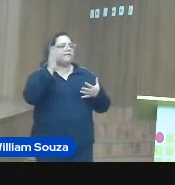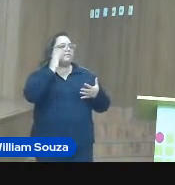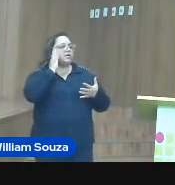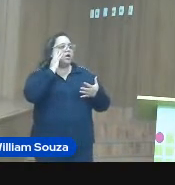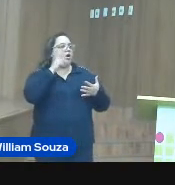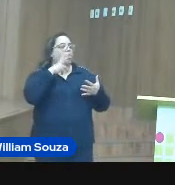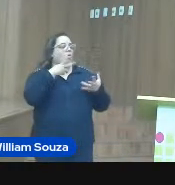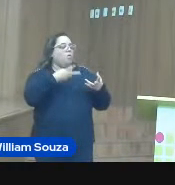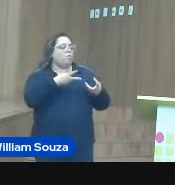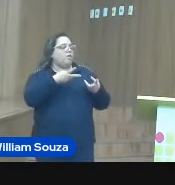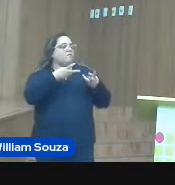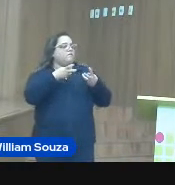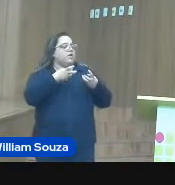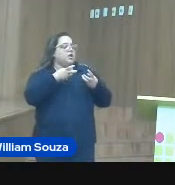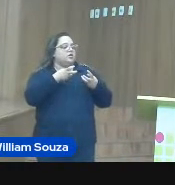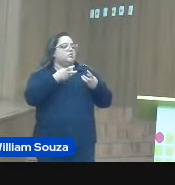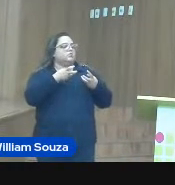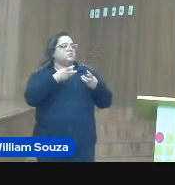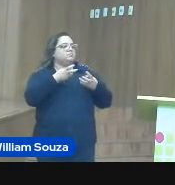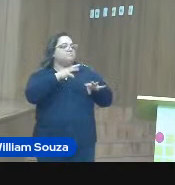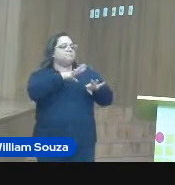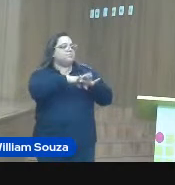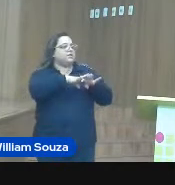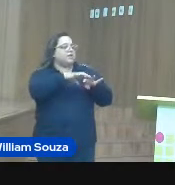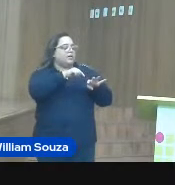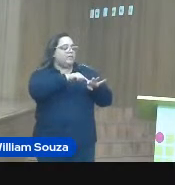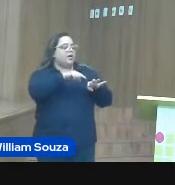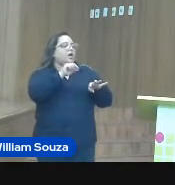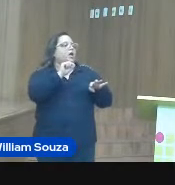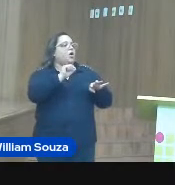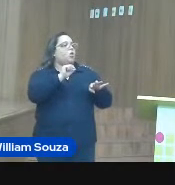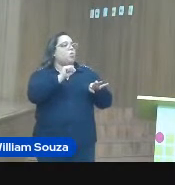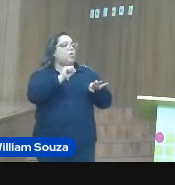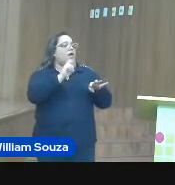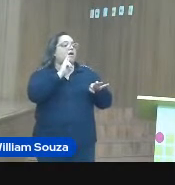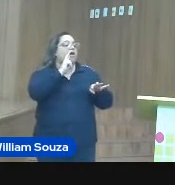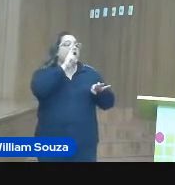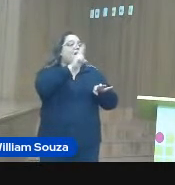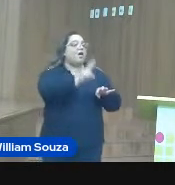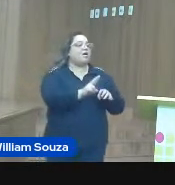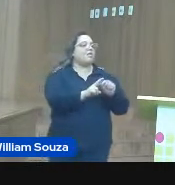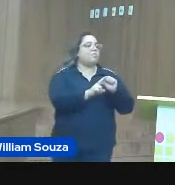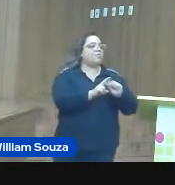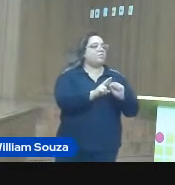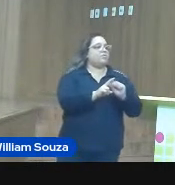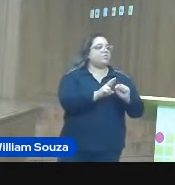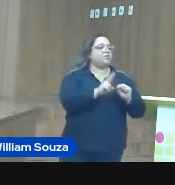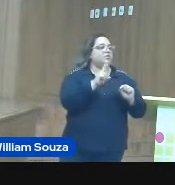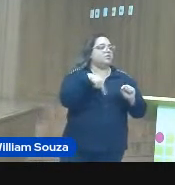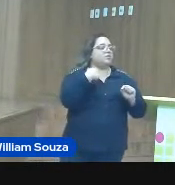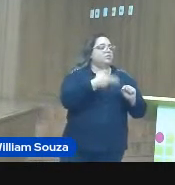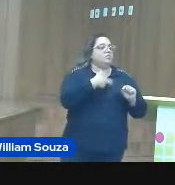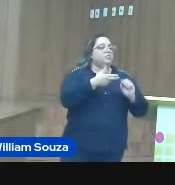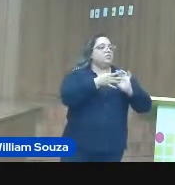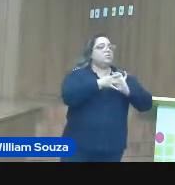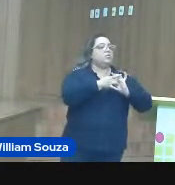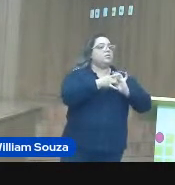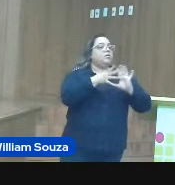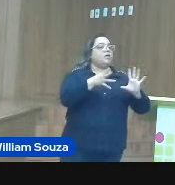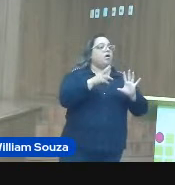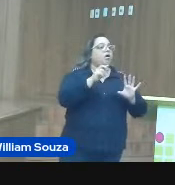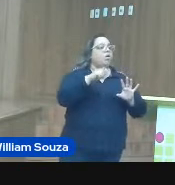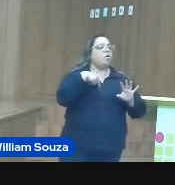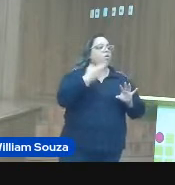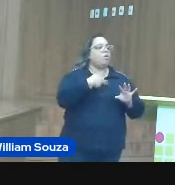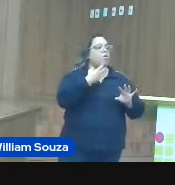percebida dentro da matemática, ela é consequência do que a gente permite ou a gente